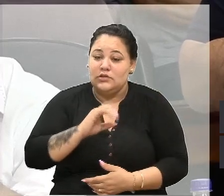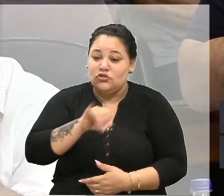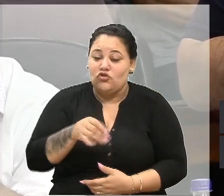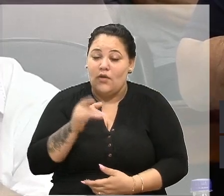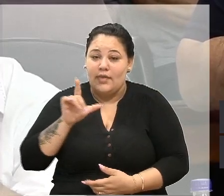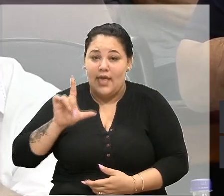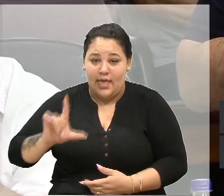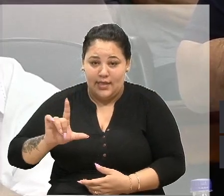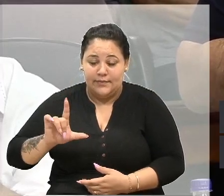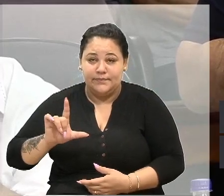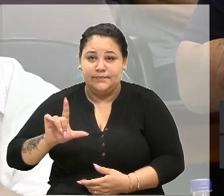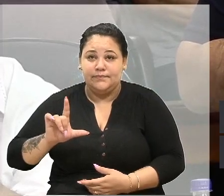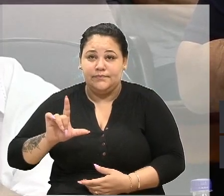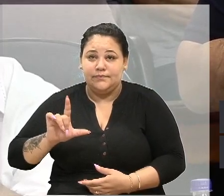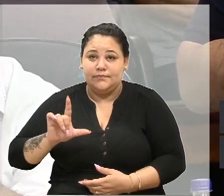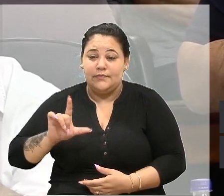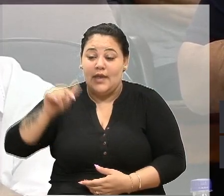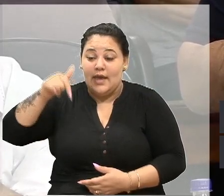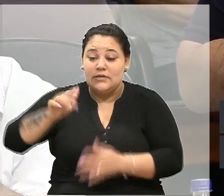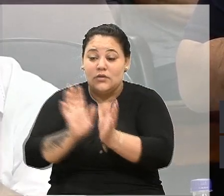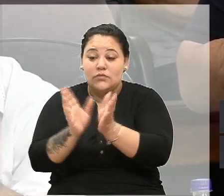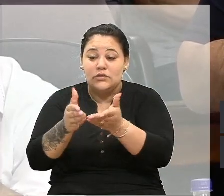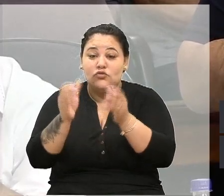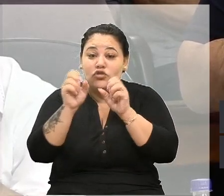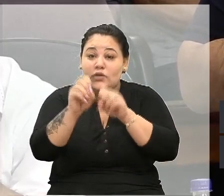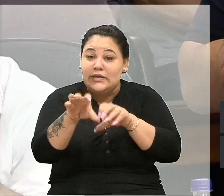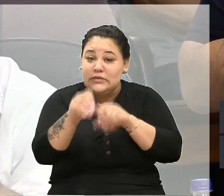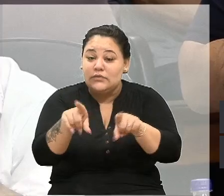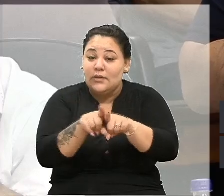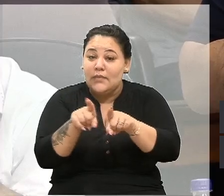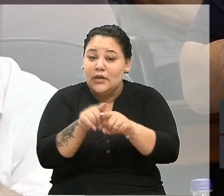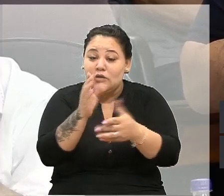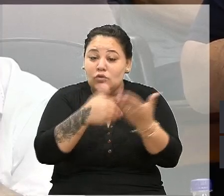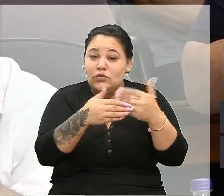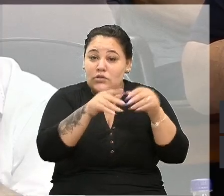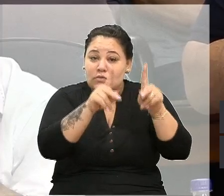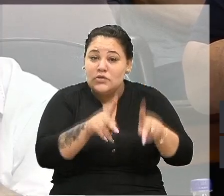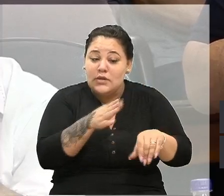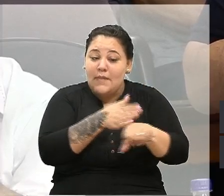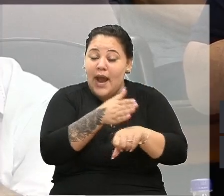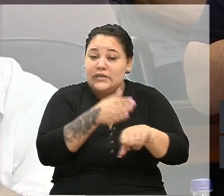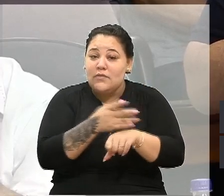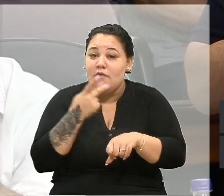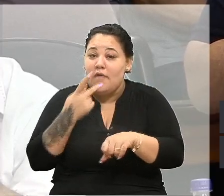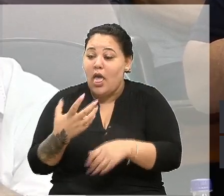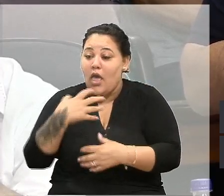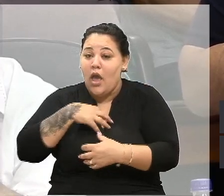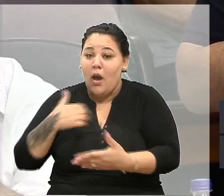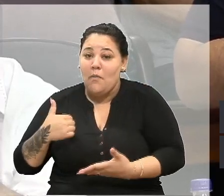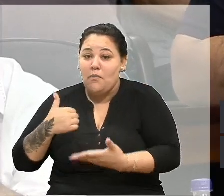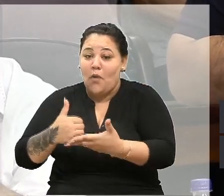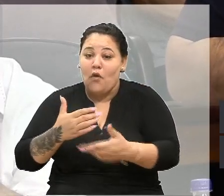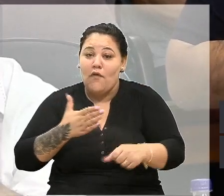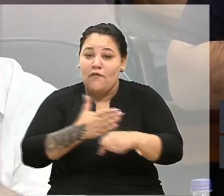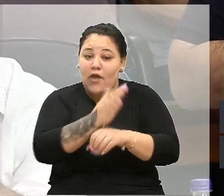Casa, esta Comissão de Educação, por seus integrantes, manifesta favorável a esse projeto de lei em